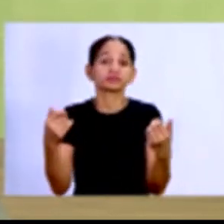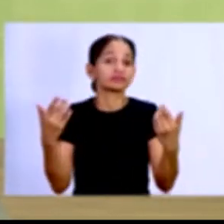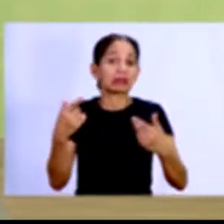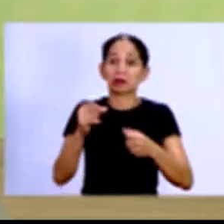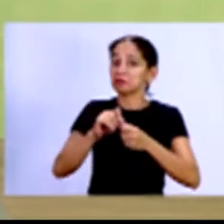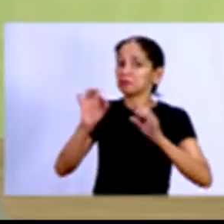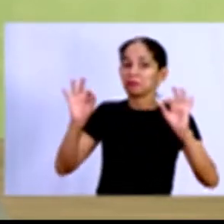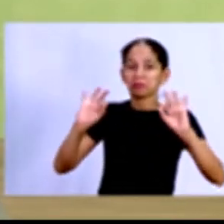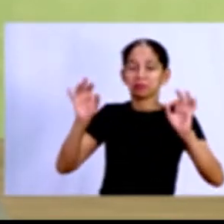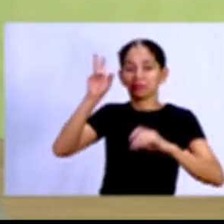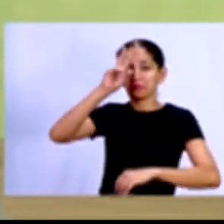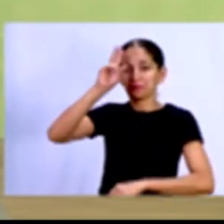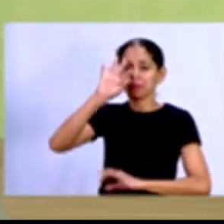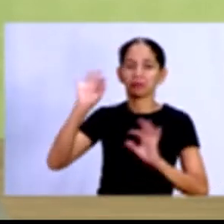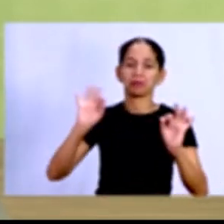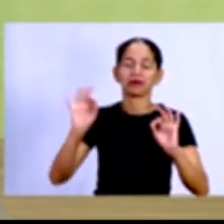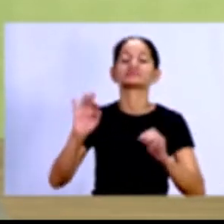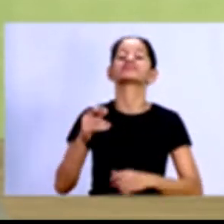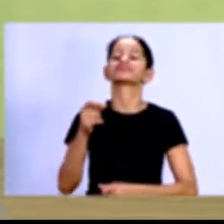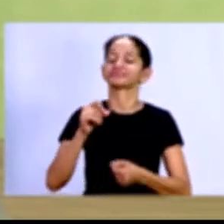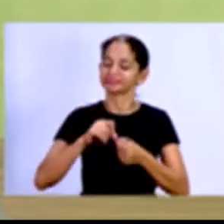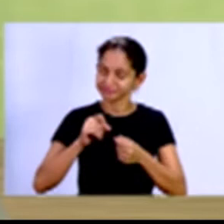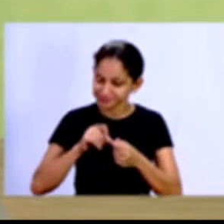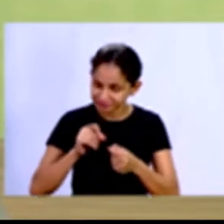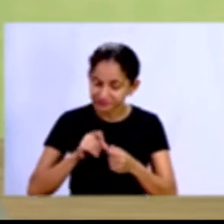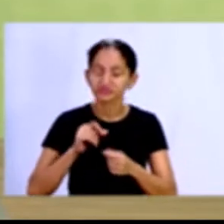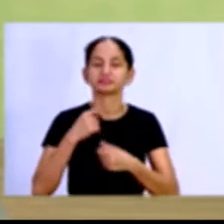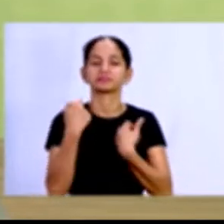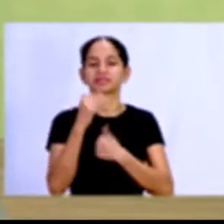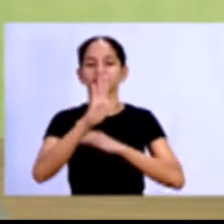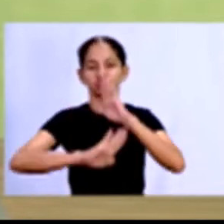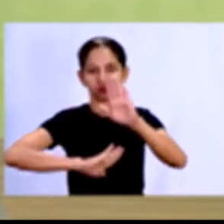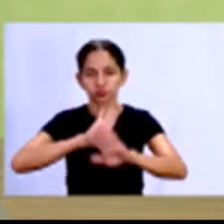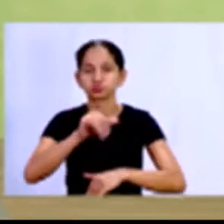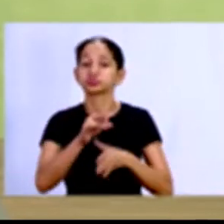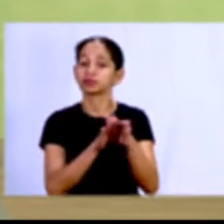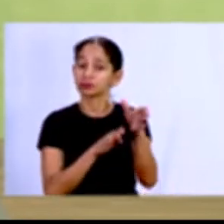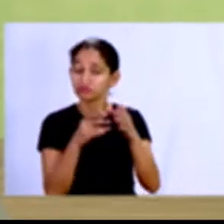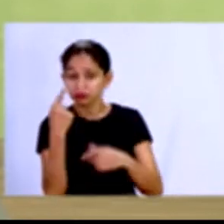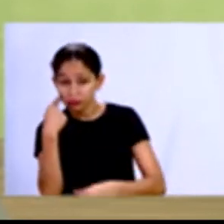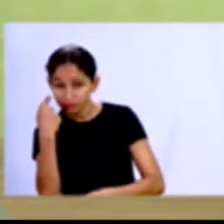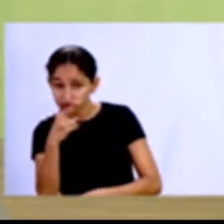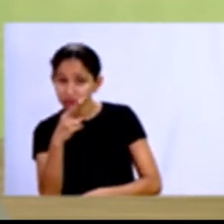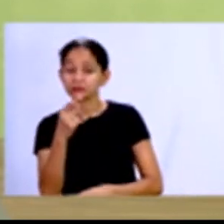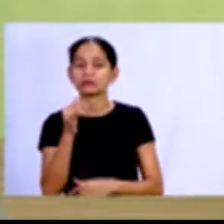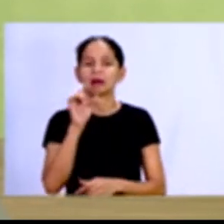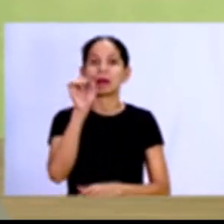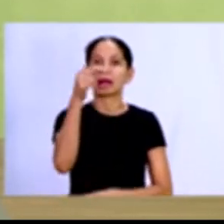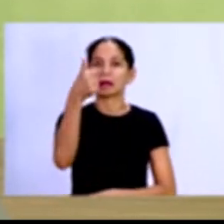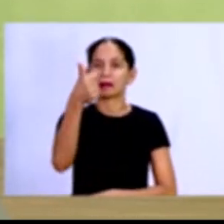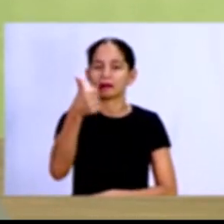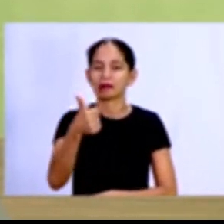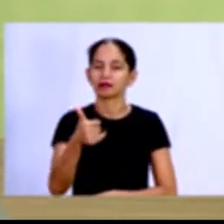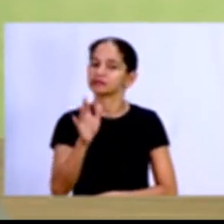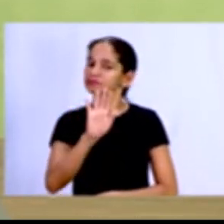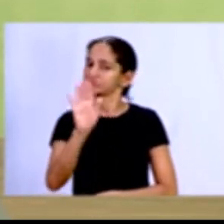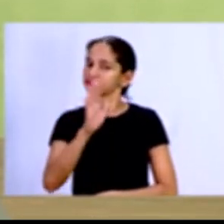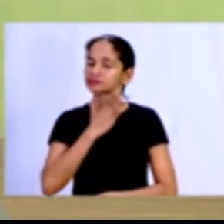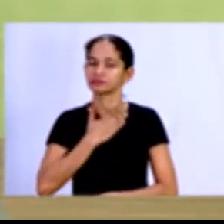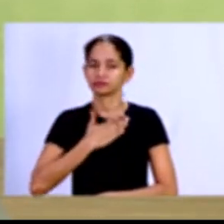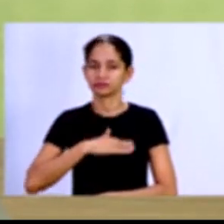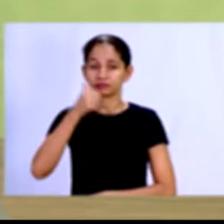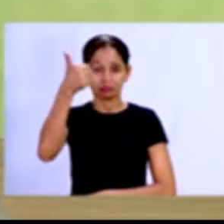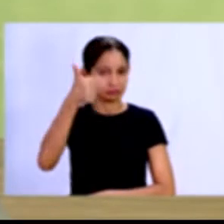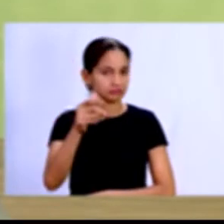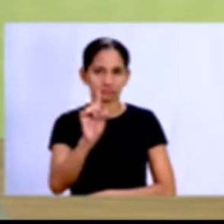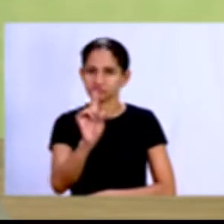fiz isso, nem lembra que às vezes curtiu, compartilhou. Então esse cuidado, né, de curtir tudo que você vê na sua frente, você vai só clicando curtir, ver que você está curtindo